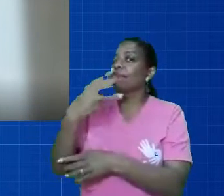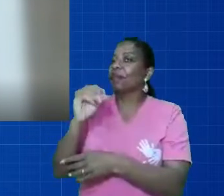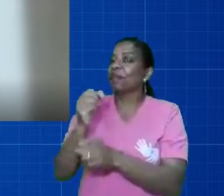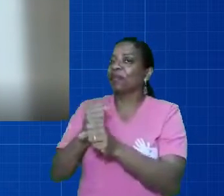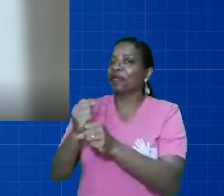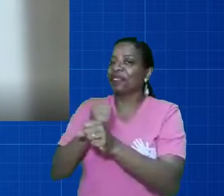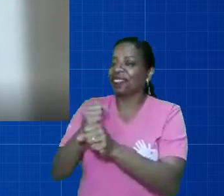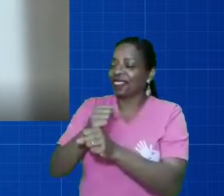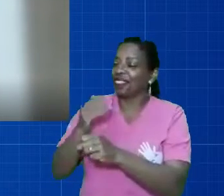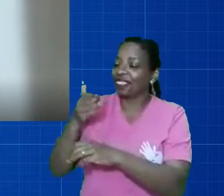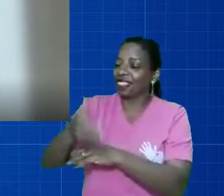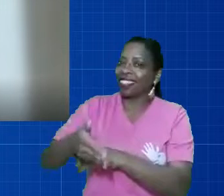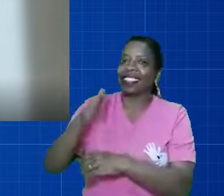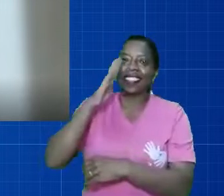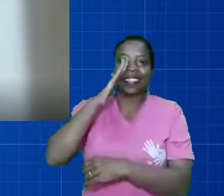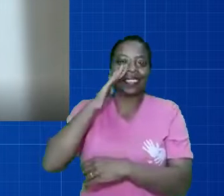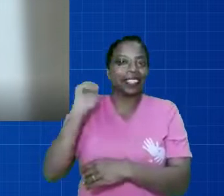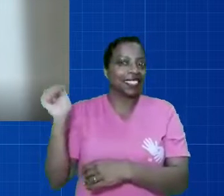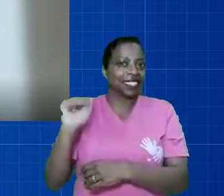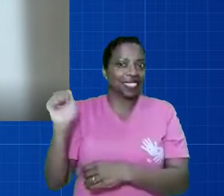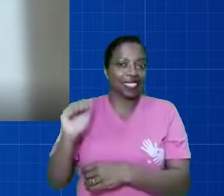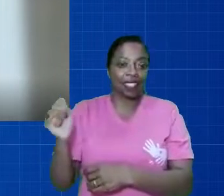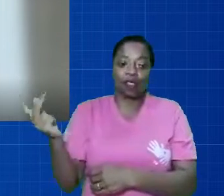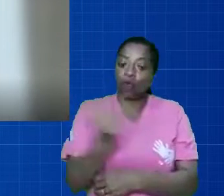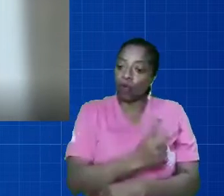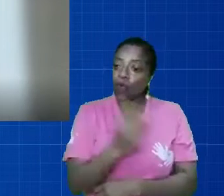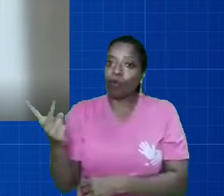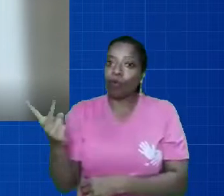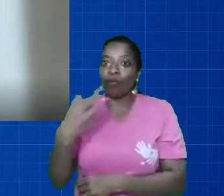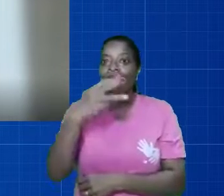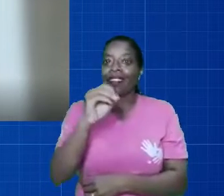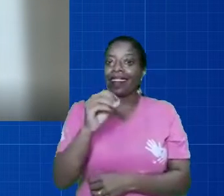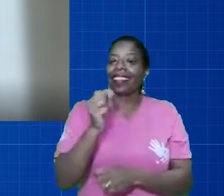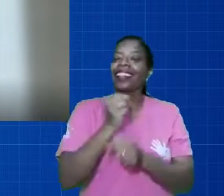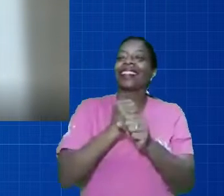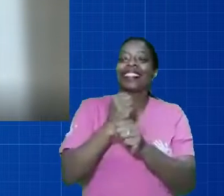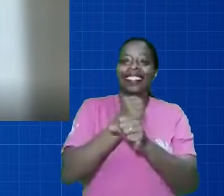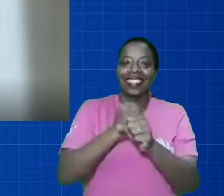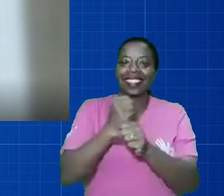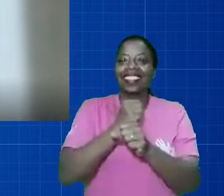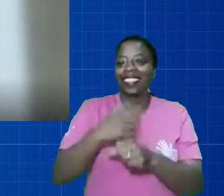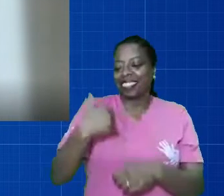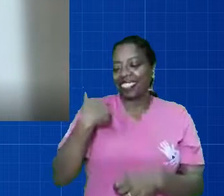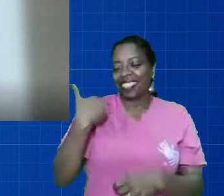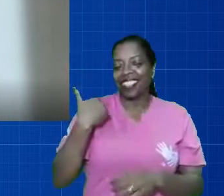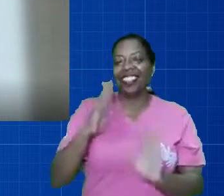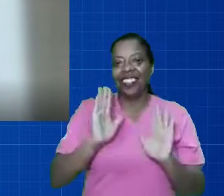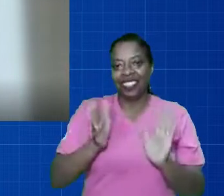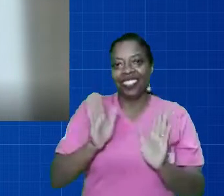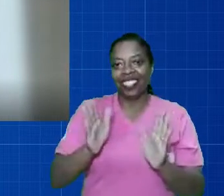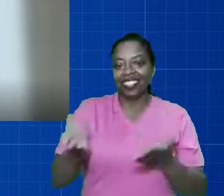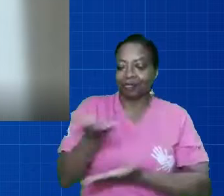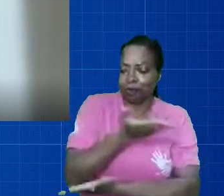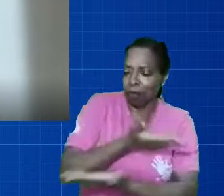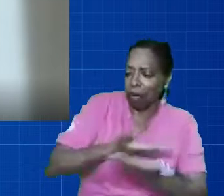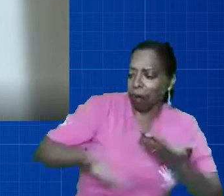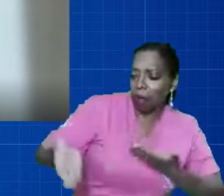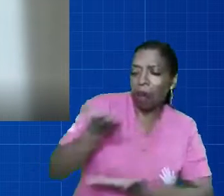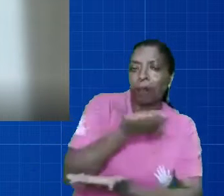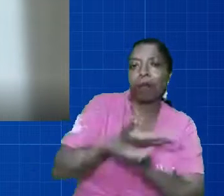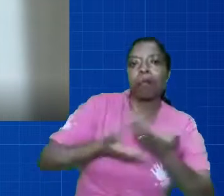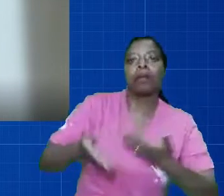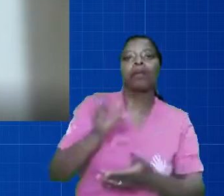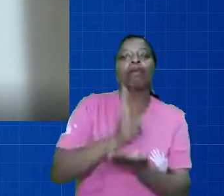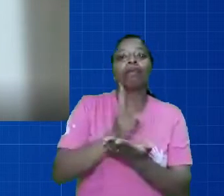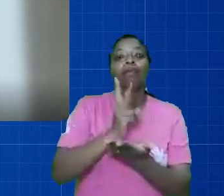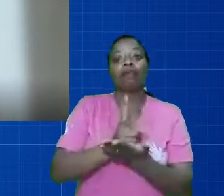de Ciências, se interagem mutuamente. E, como eu estou fazendo parte dessa